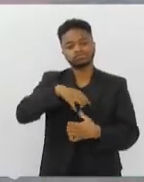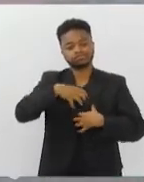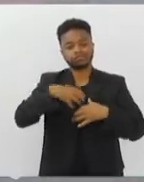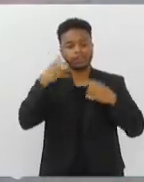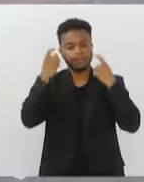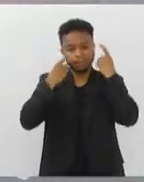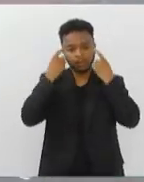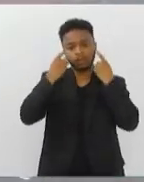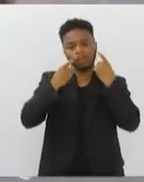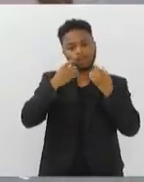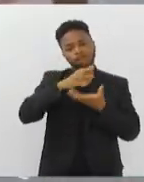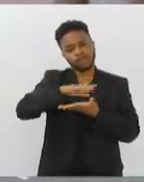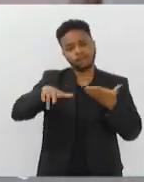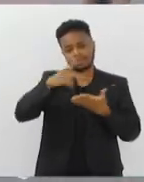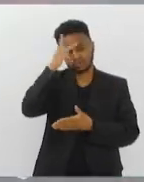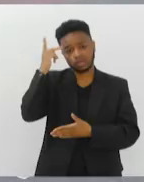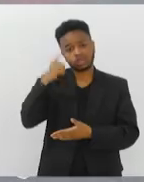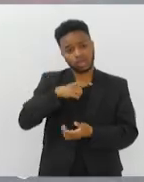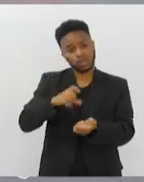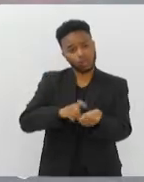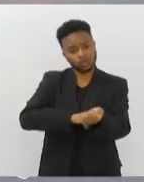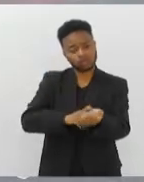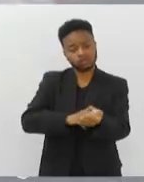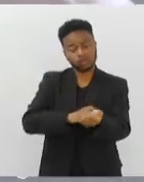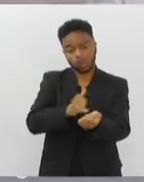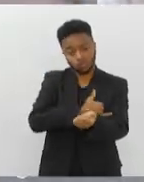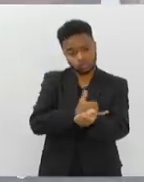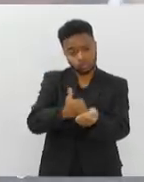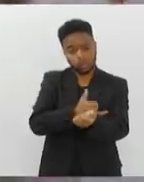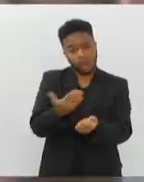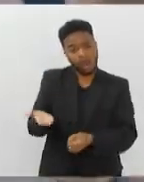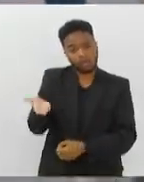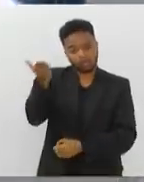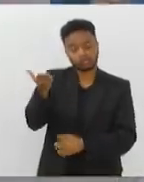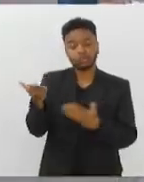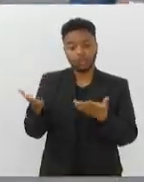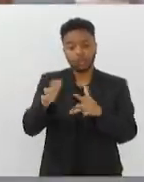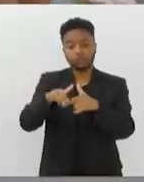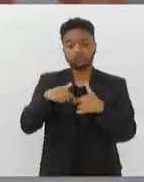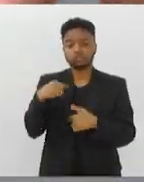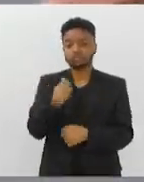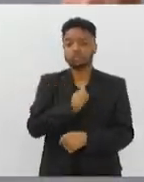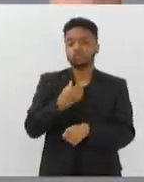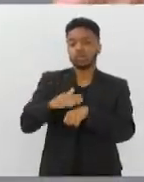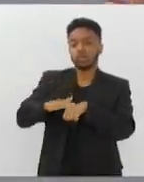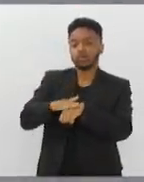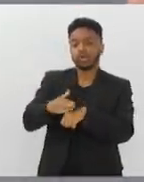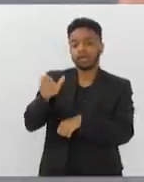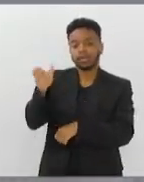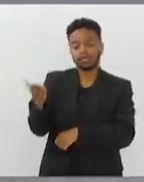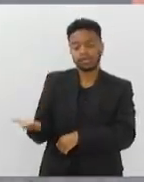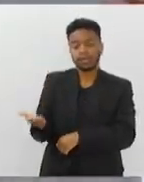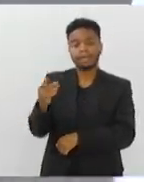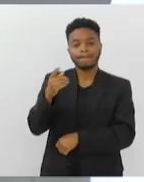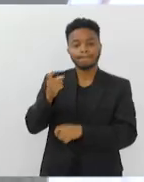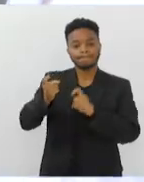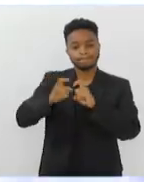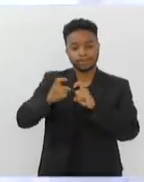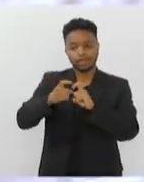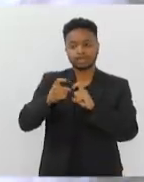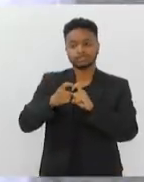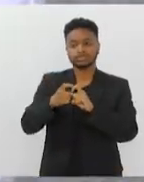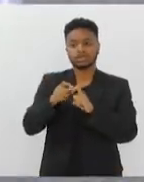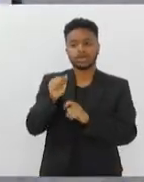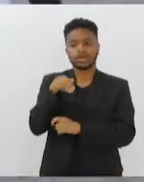Muitas pessoas têm colesterol alto. Por isso, vamos ouvir a médica endocrinologista, que é do Hospital São Lucas,